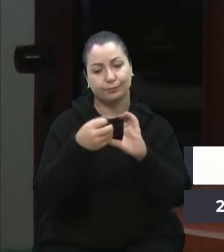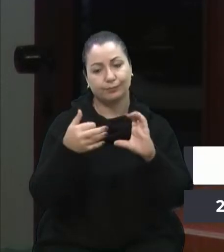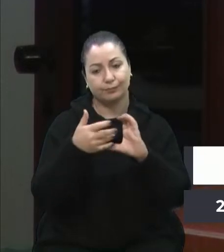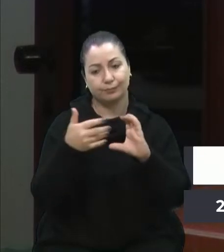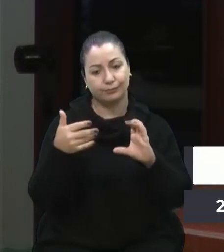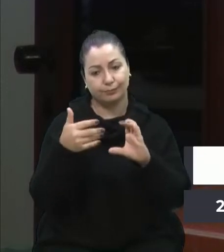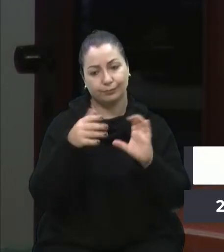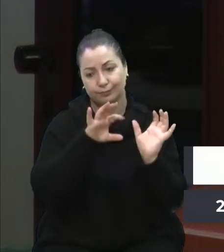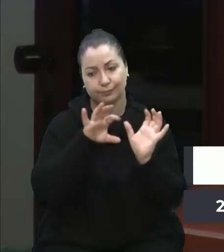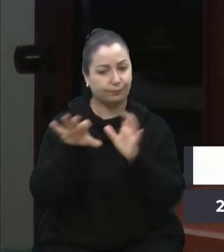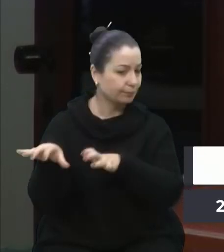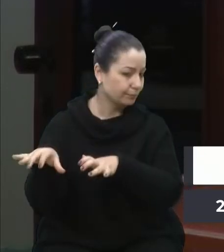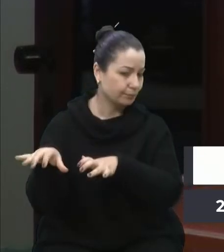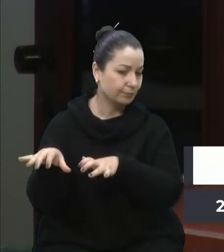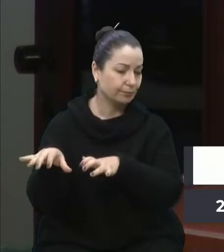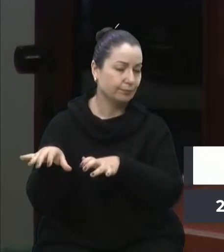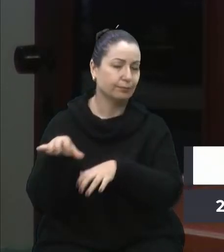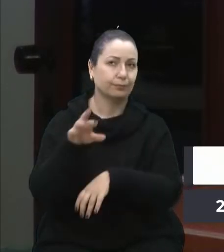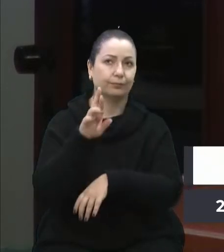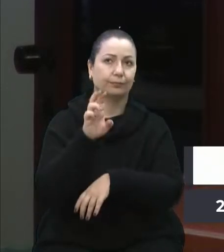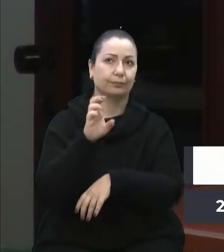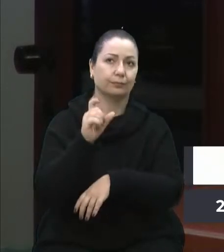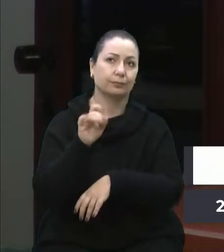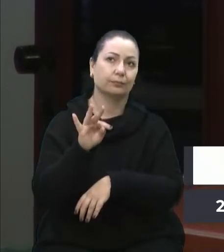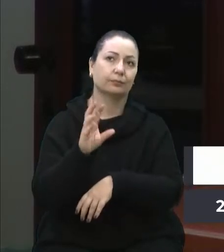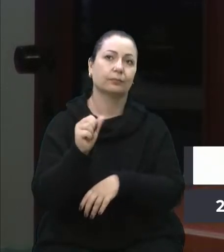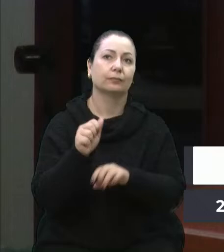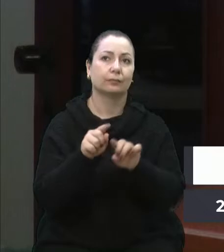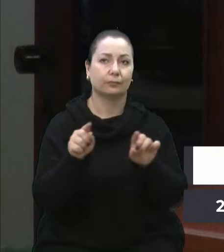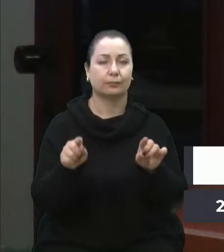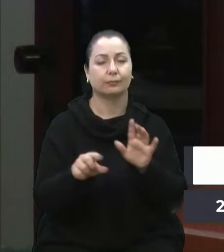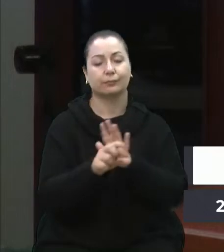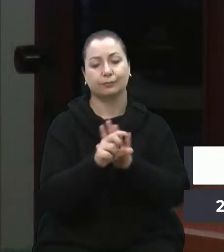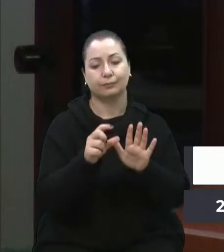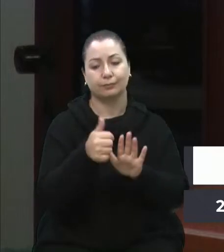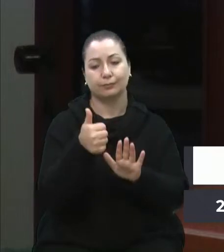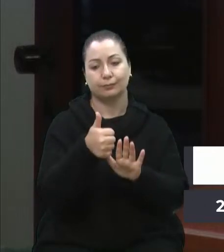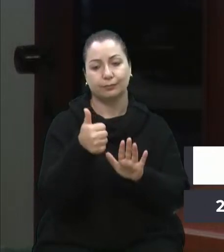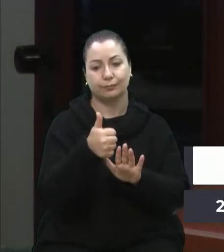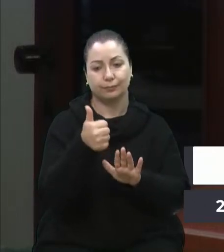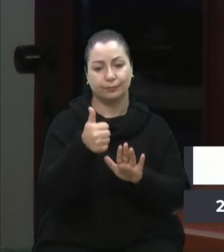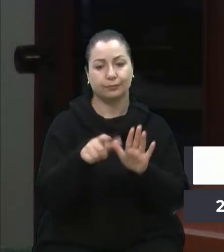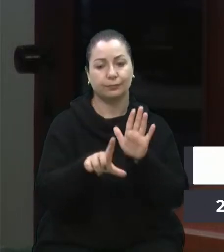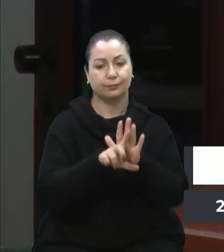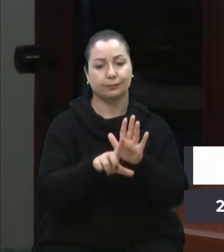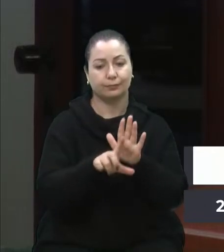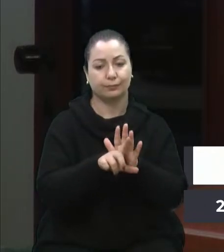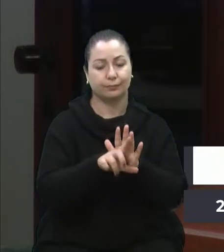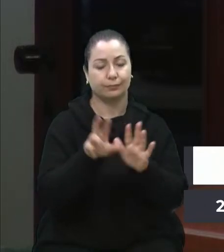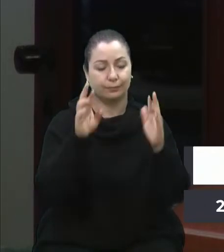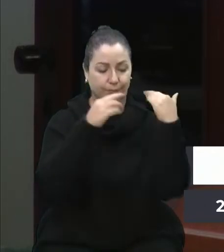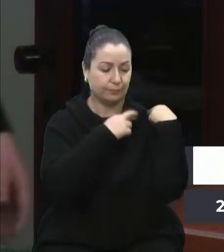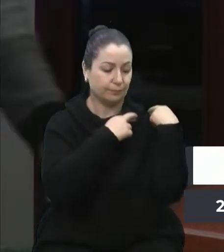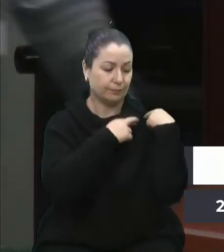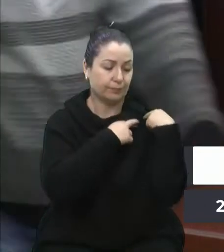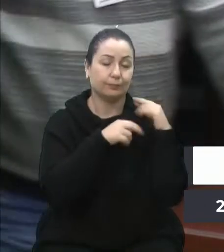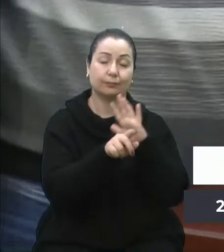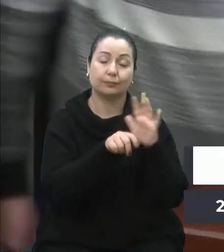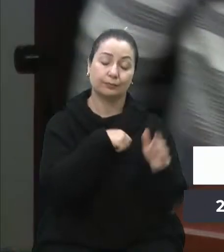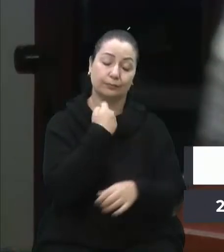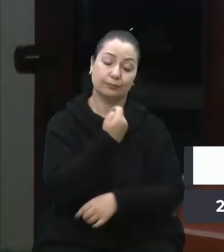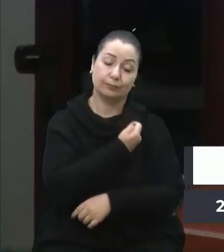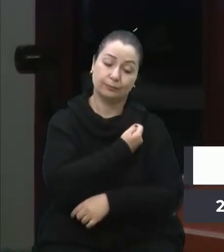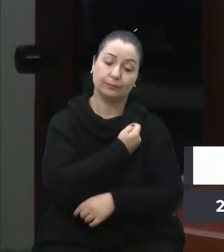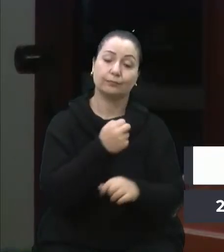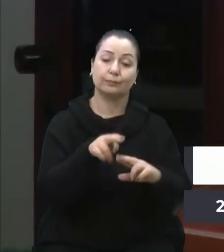renúncia de receita, descrita no parágrafo 1º do artigo 4º da Lei de Responsabilidade Fiscal. Assim, não há